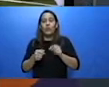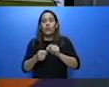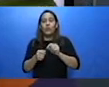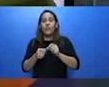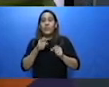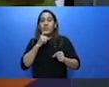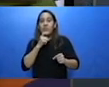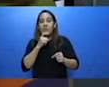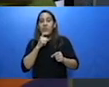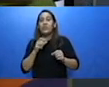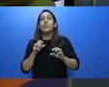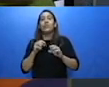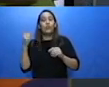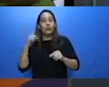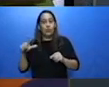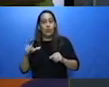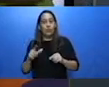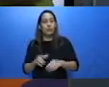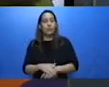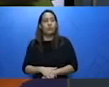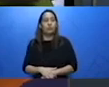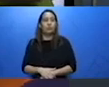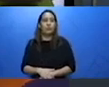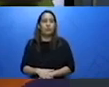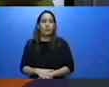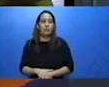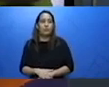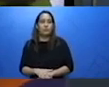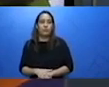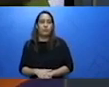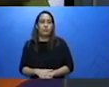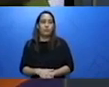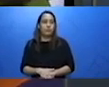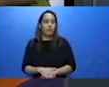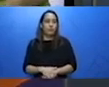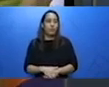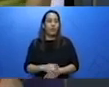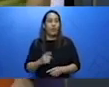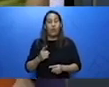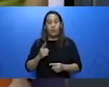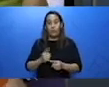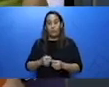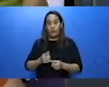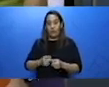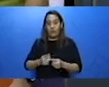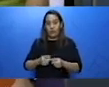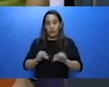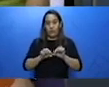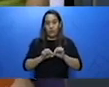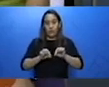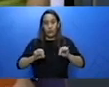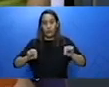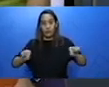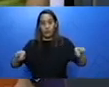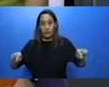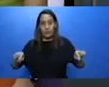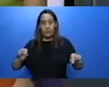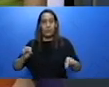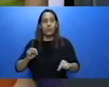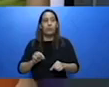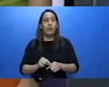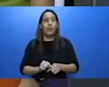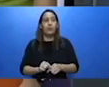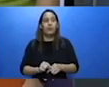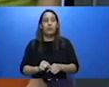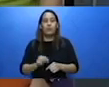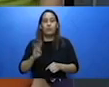barbante, né? Então, lápis de escrever na mão, que é bastantinho. Por quê? Porque